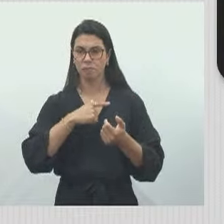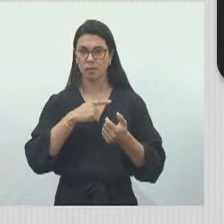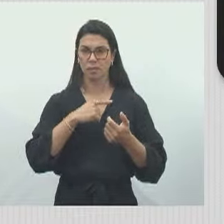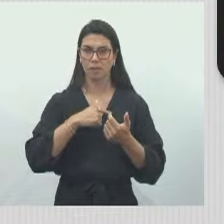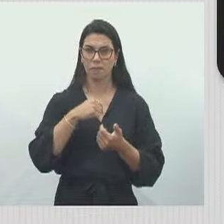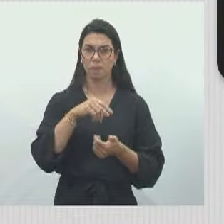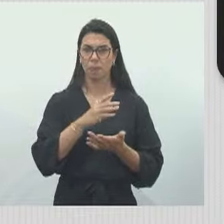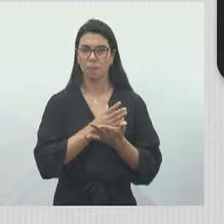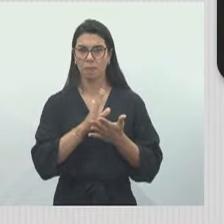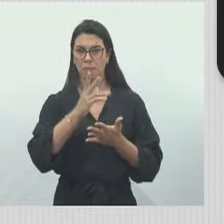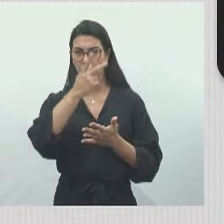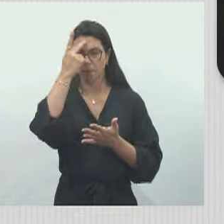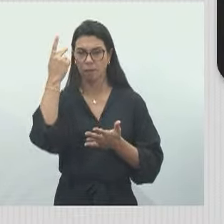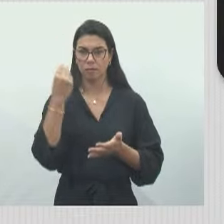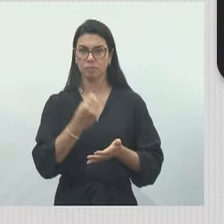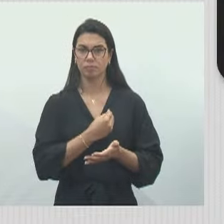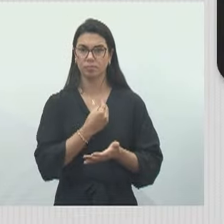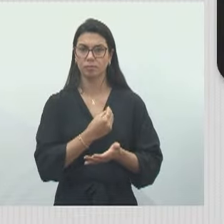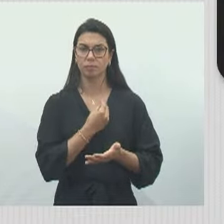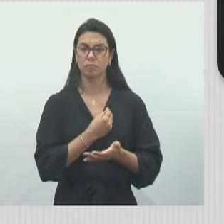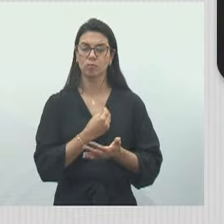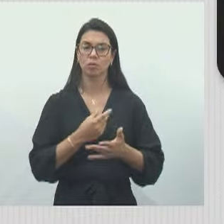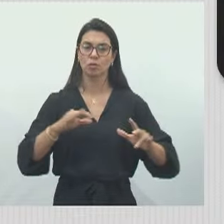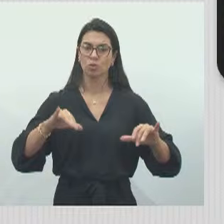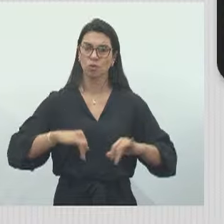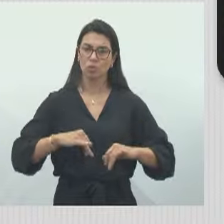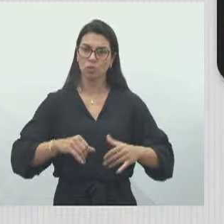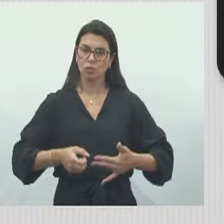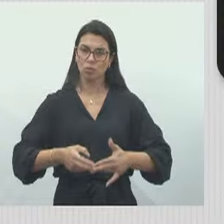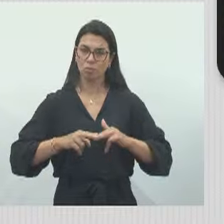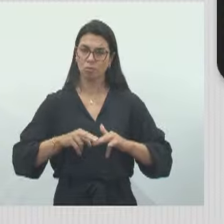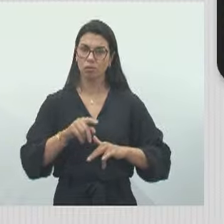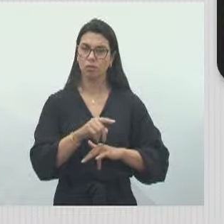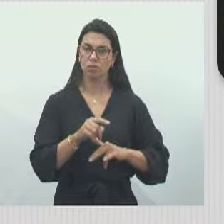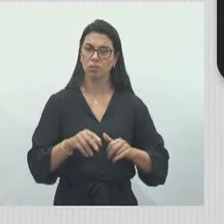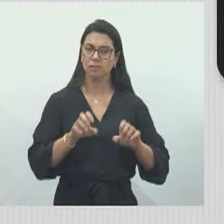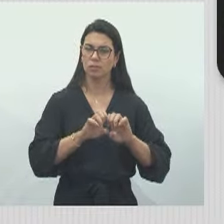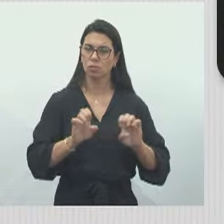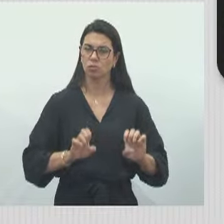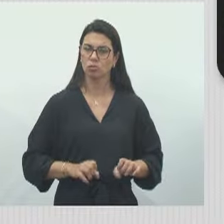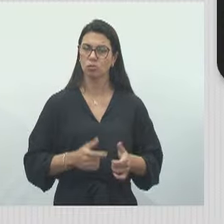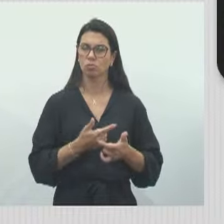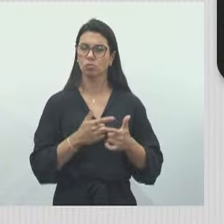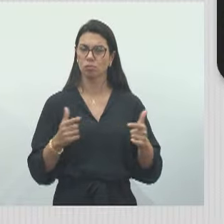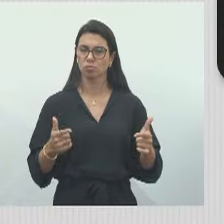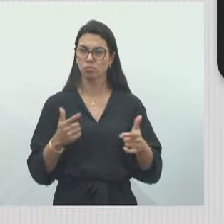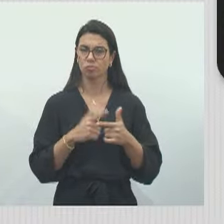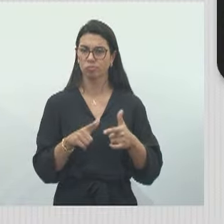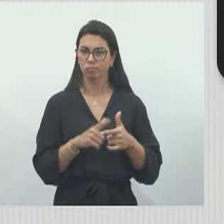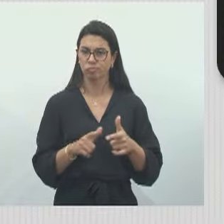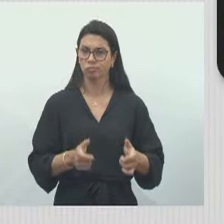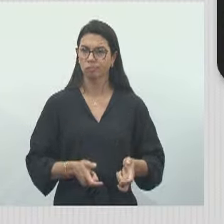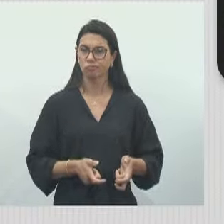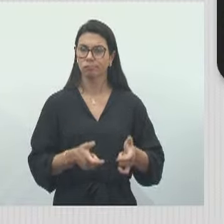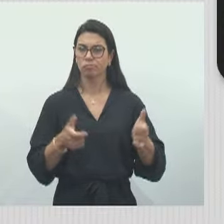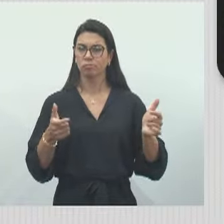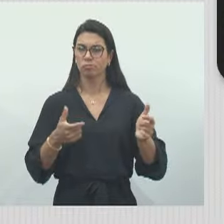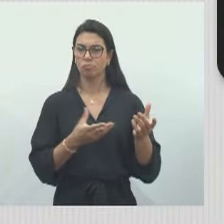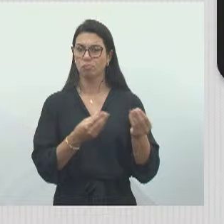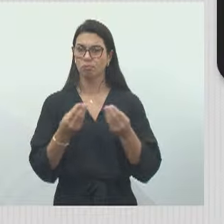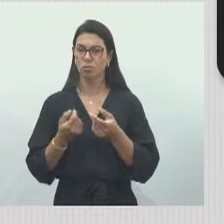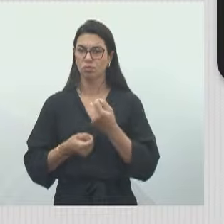que muitos anos sofrem com a situação que é esses bairros Veraneio e Irajá, Veraneijal, problema que, infelizmente, muitas